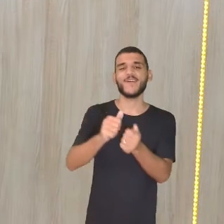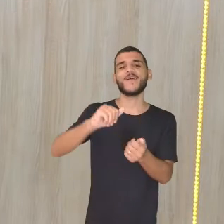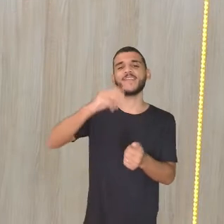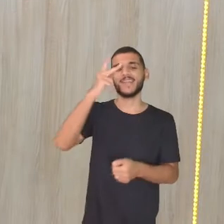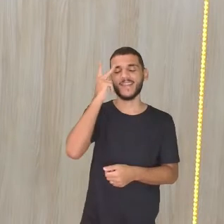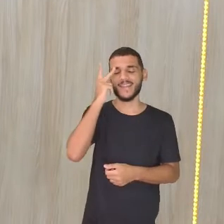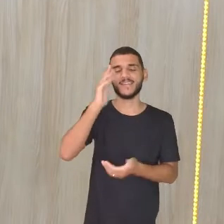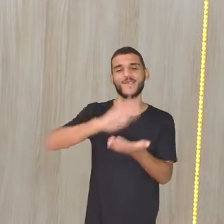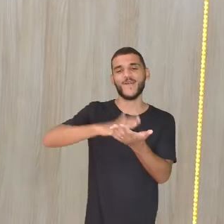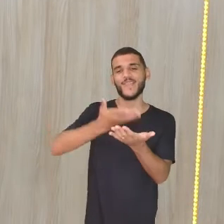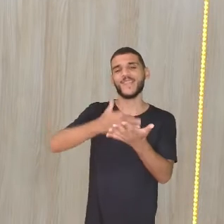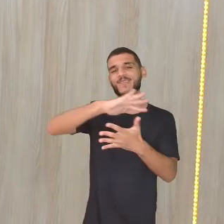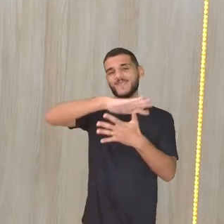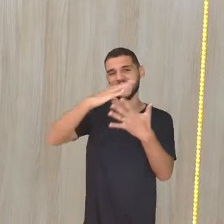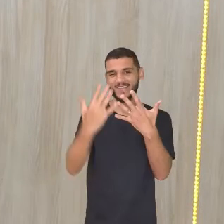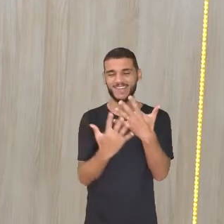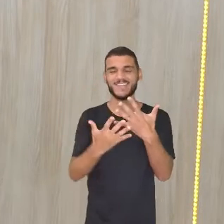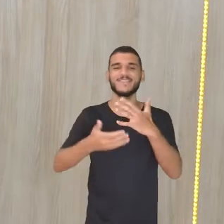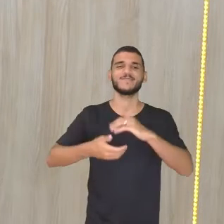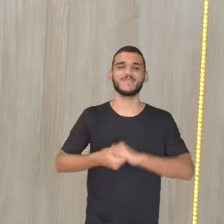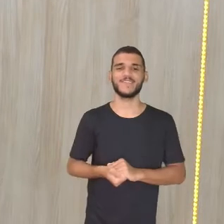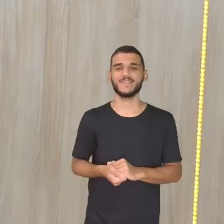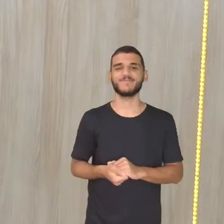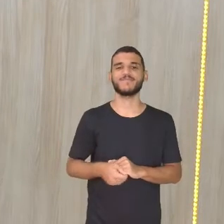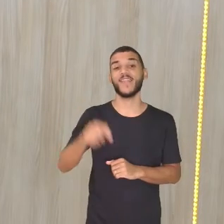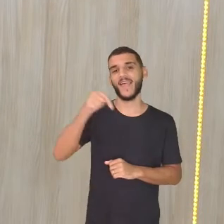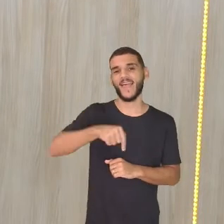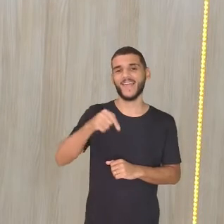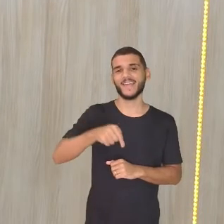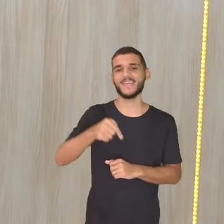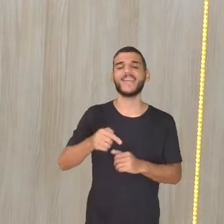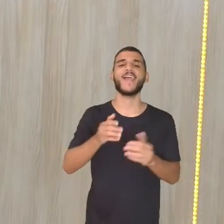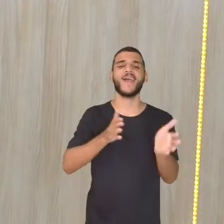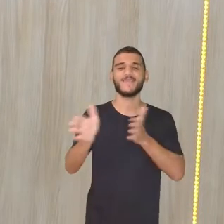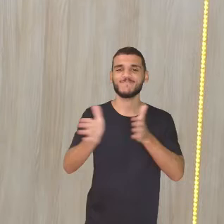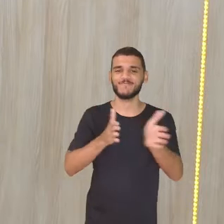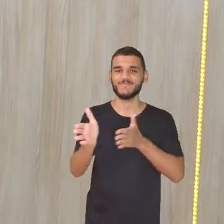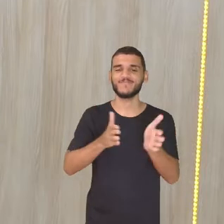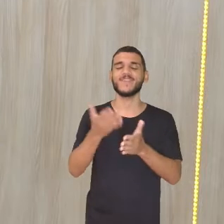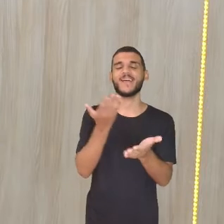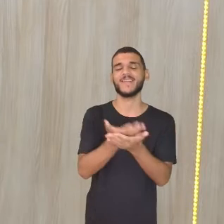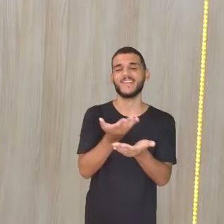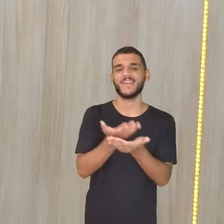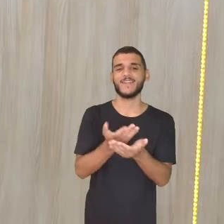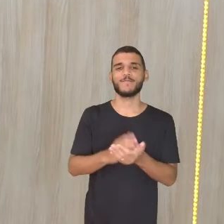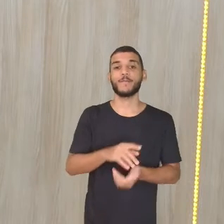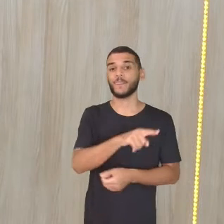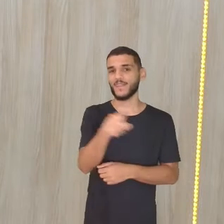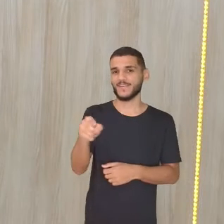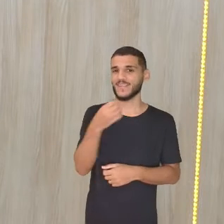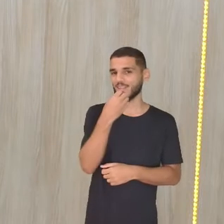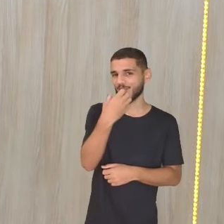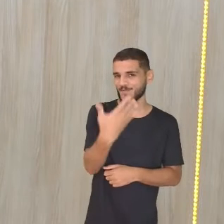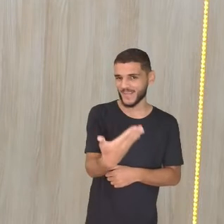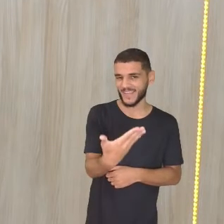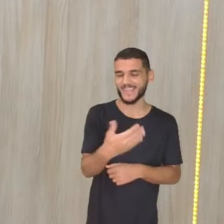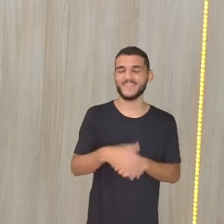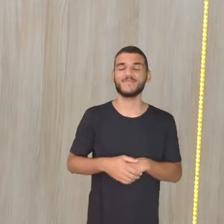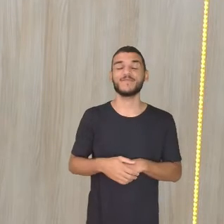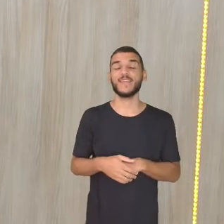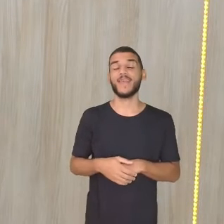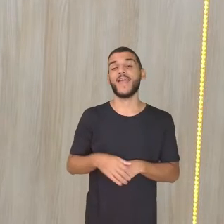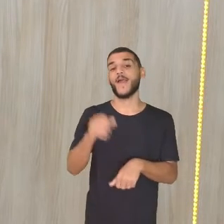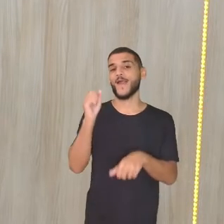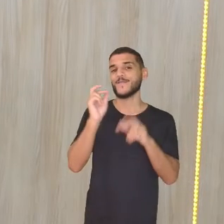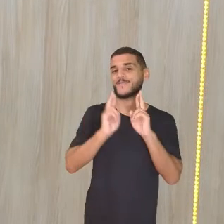nosso intérprete, tornando essa aula ainda mais acessível. E aí, vocês estão bem? Espero que vocês